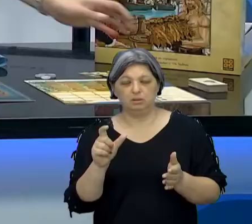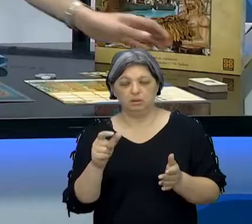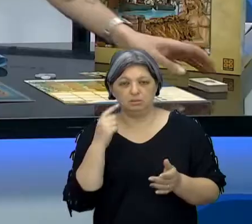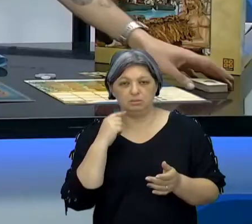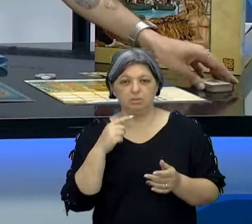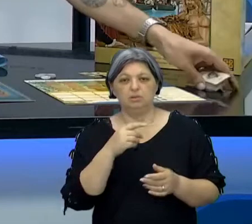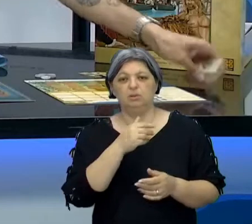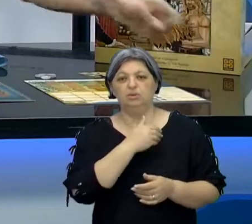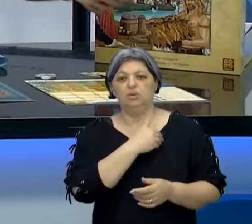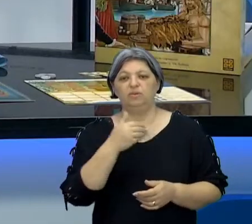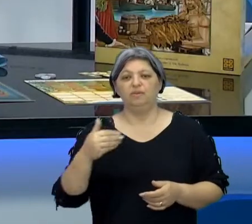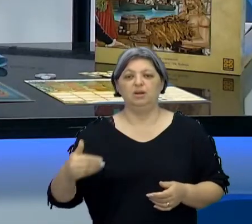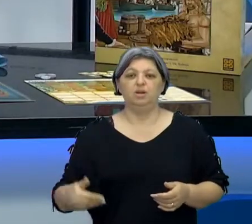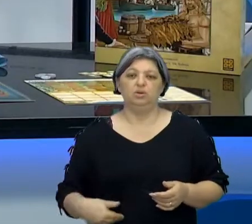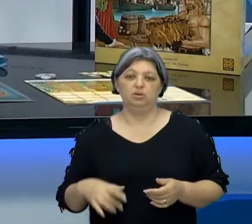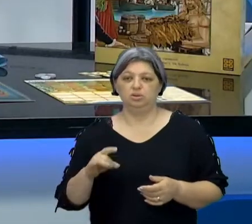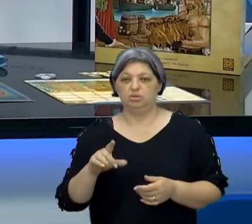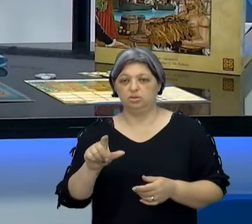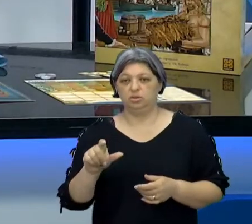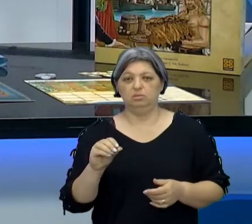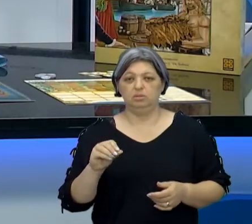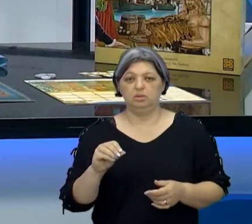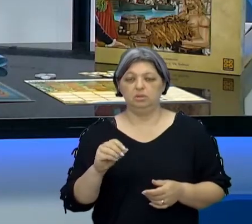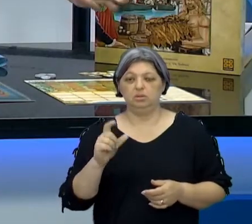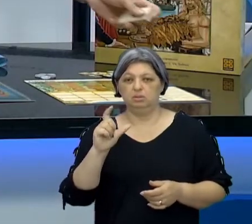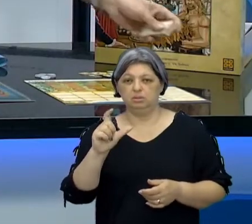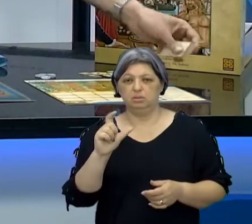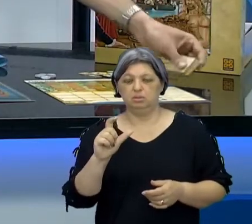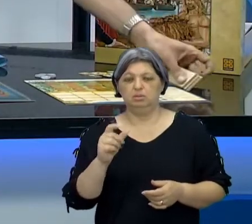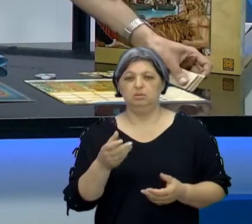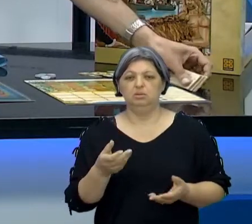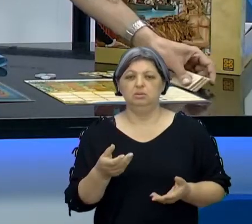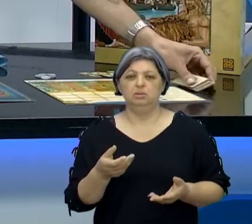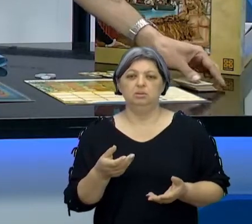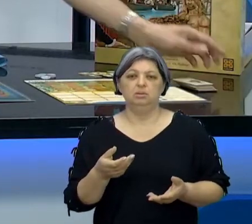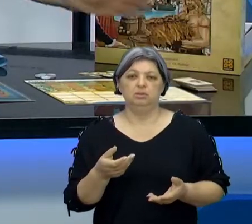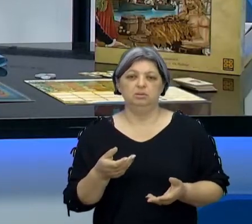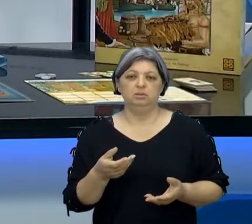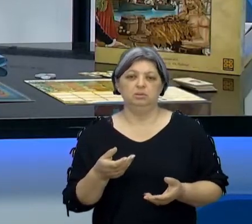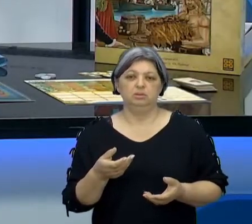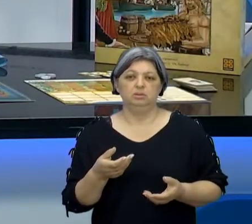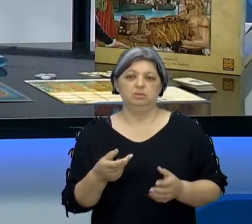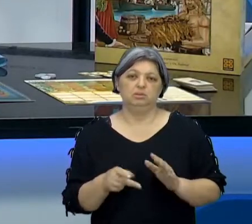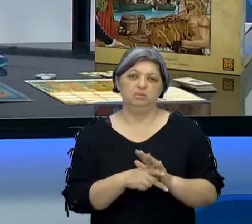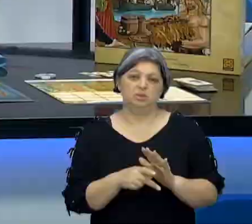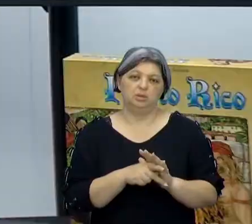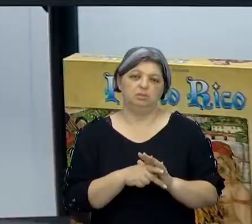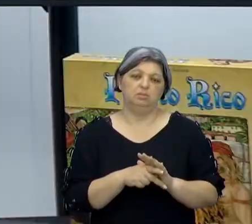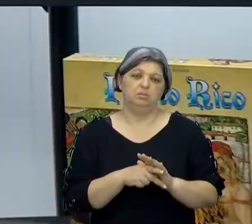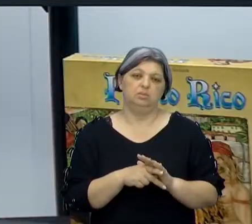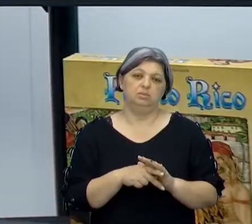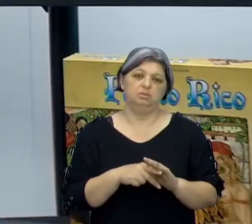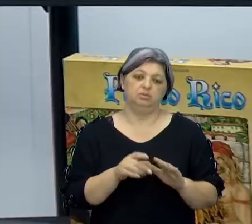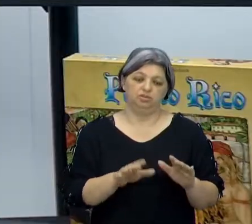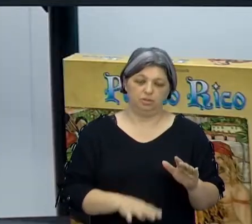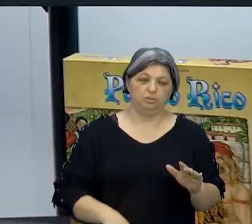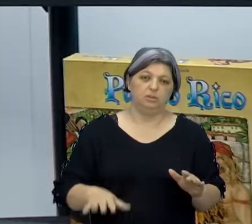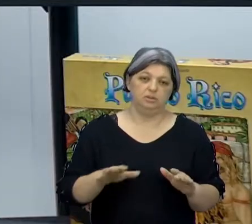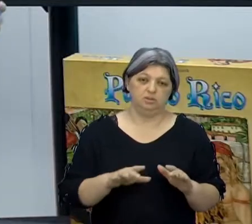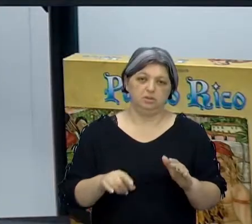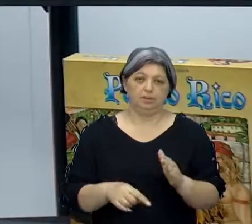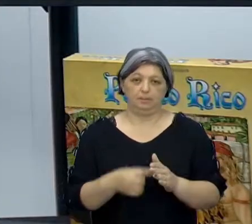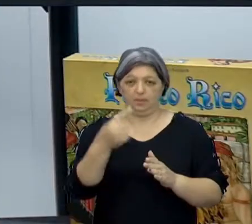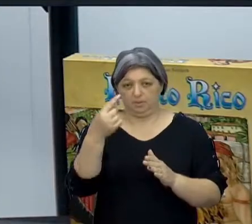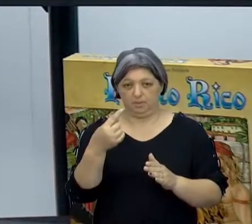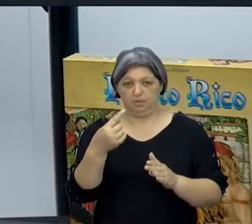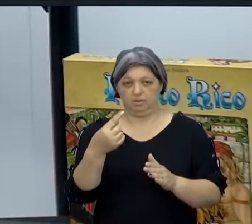governador é só um modo com sistema de ambientação para falar quem é o primeiro jogador. O primeiro jogador